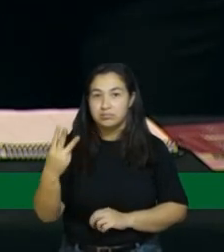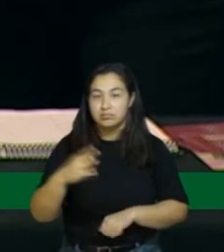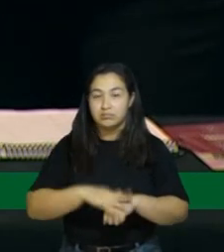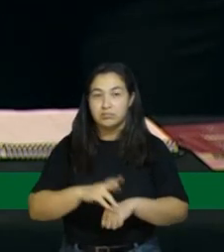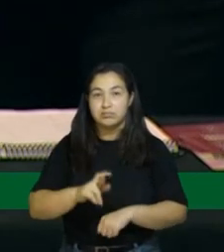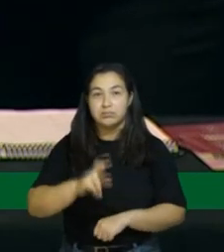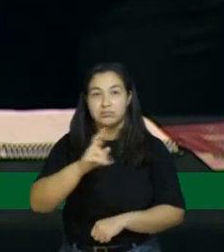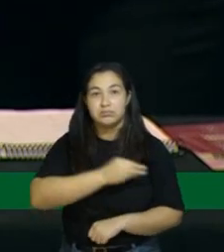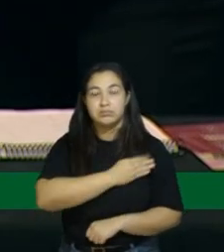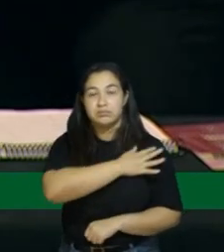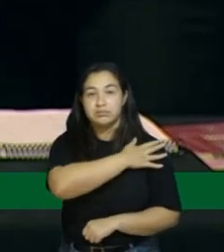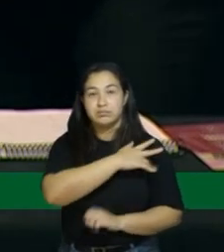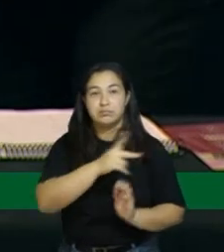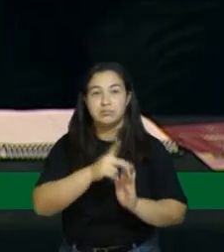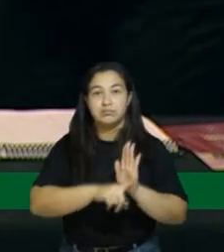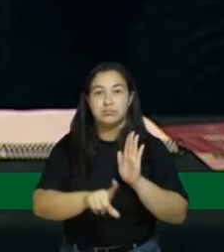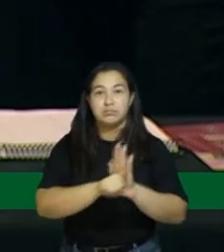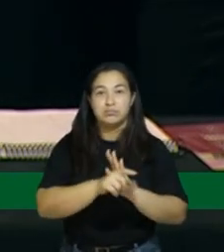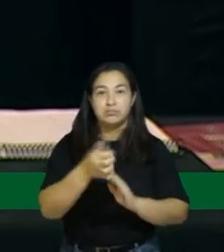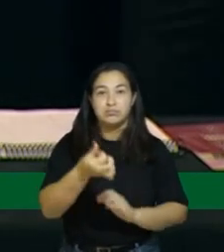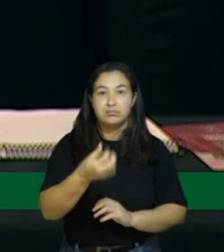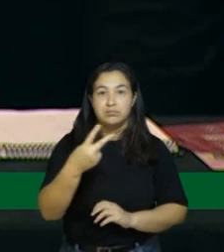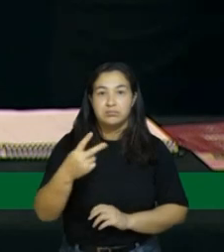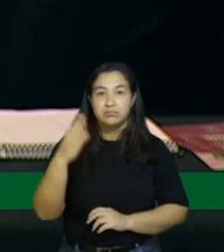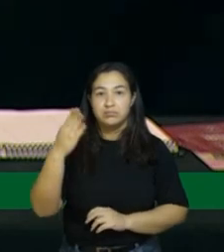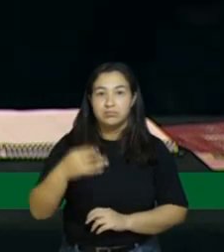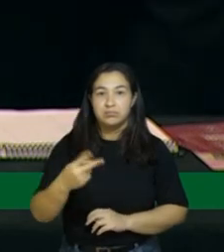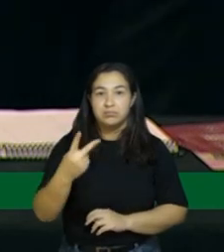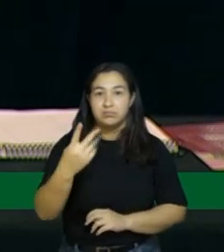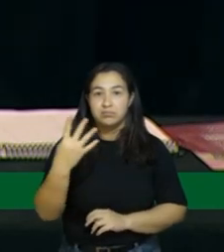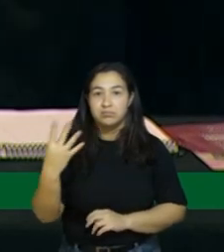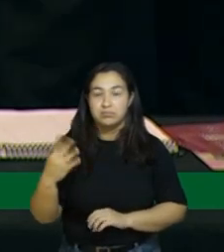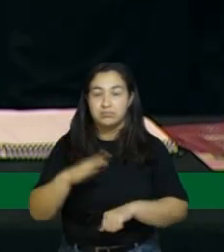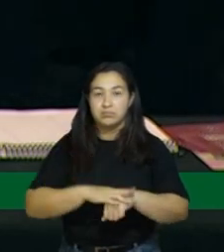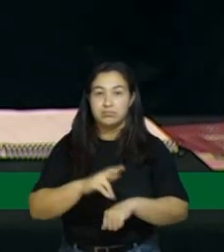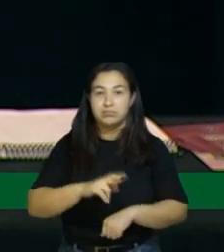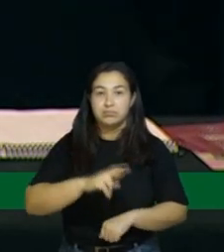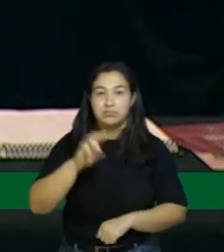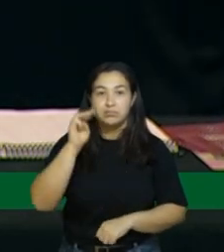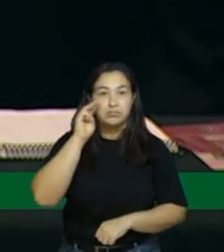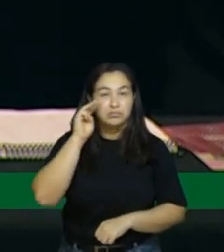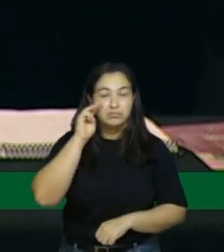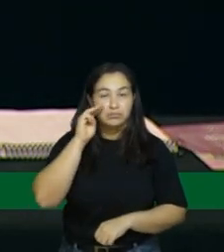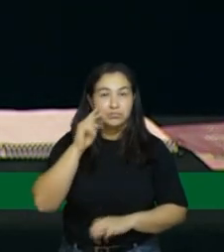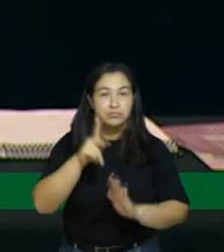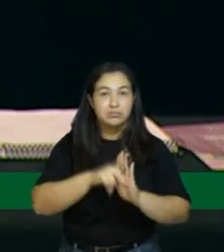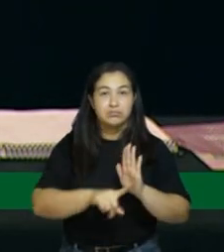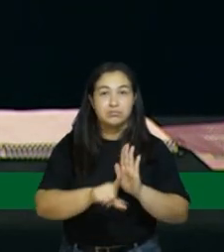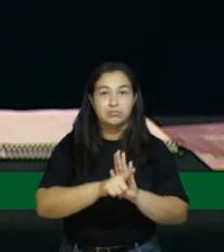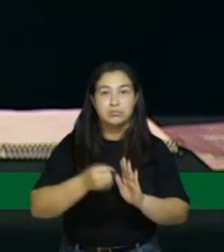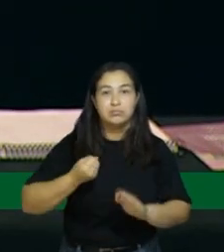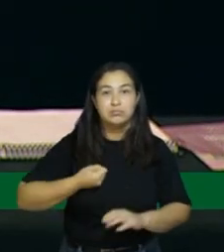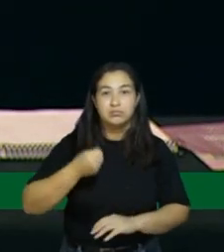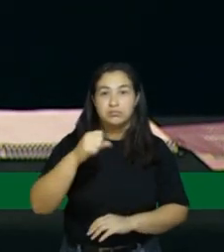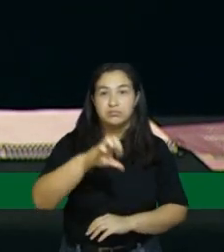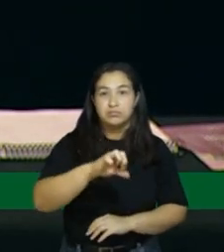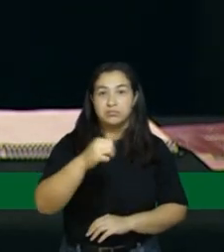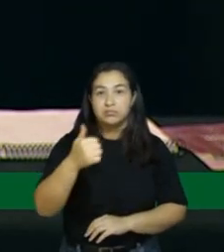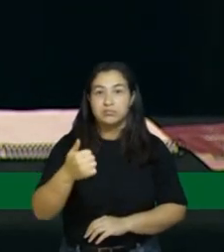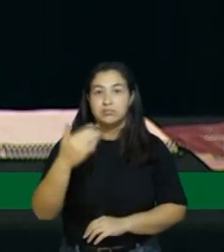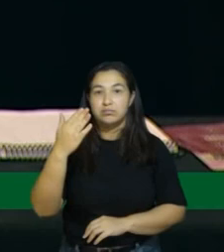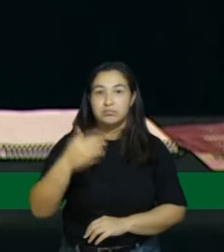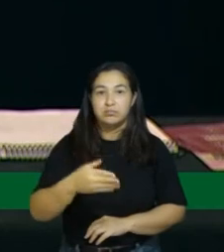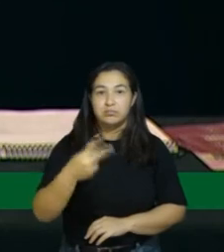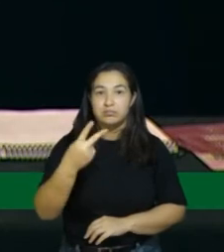Bernardes projeto de lei 62224 autoria Deputado Marcos da Rosa projeto de lei 91224